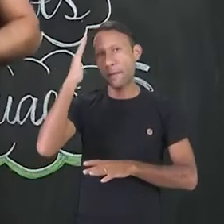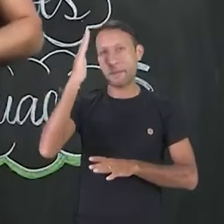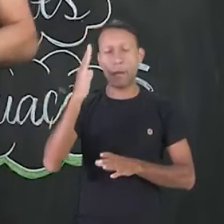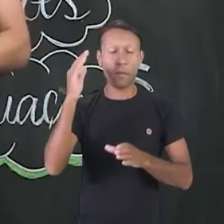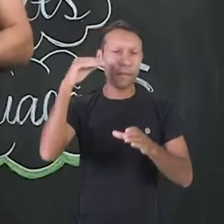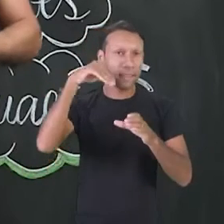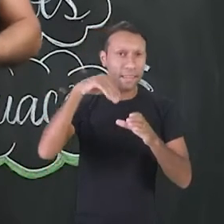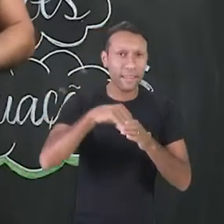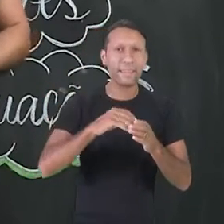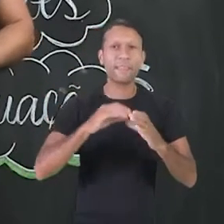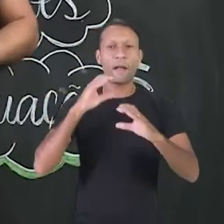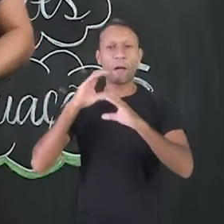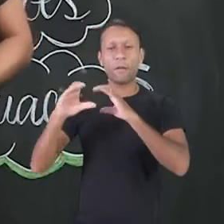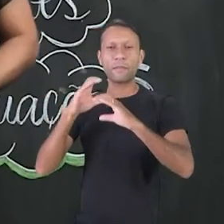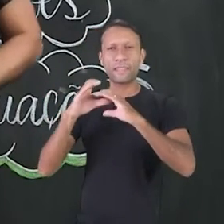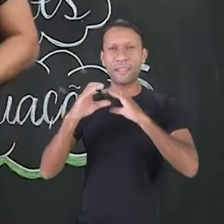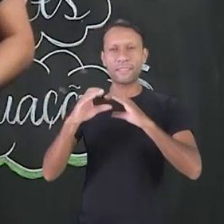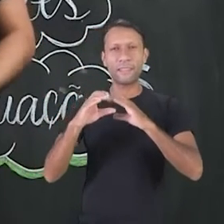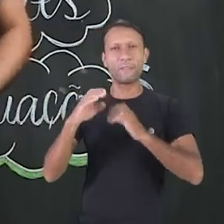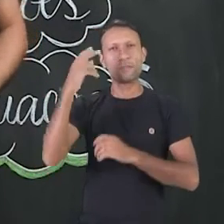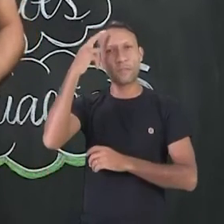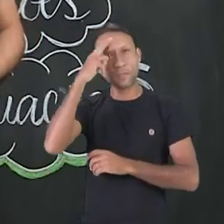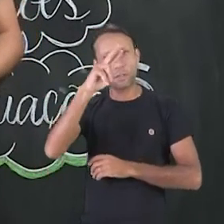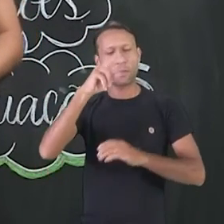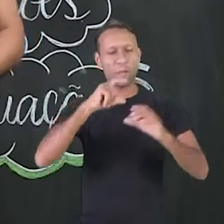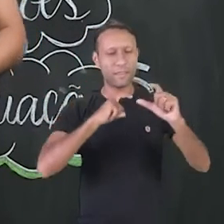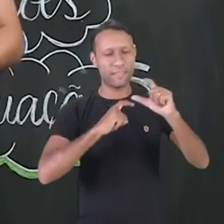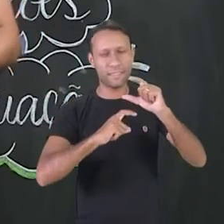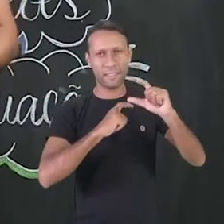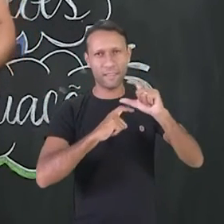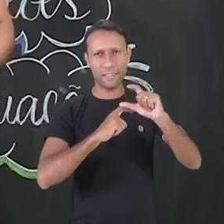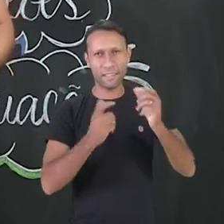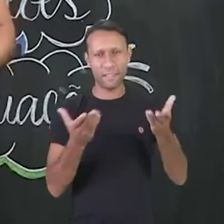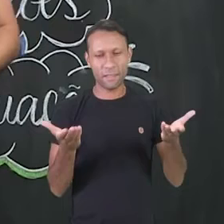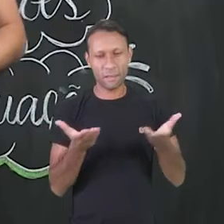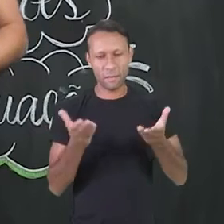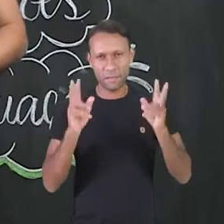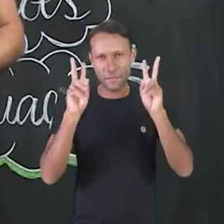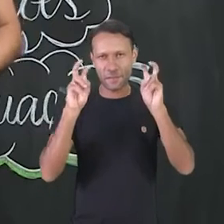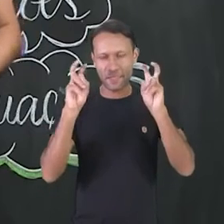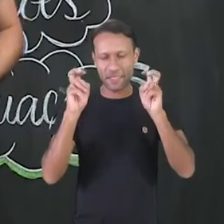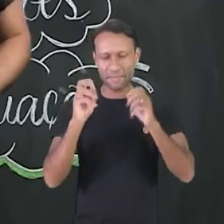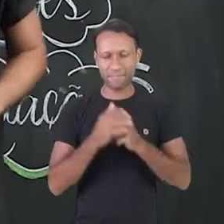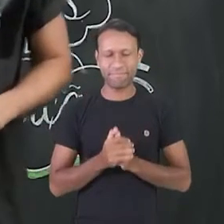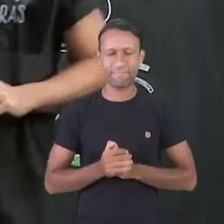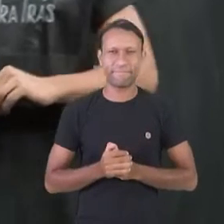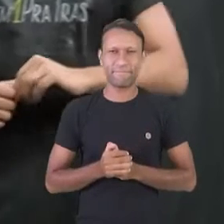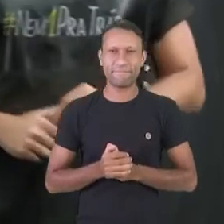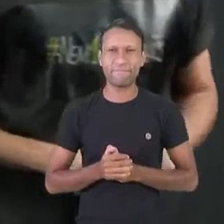fundamental na nossa comunicação, que são as histórias em quadrinhos, que foi o tema dessa aula. Muito obrigado!